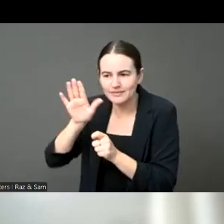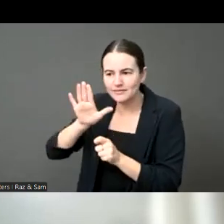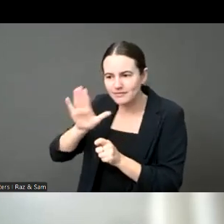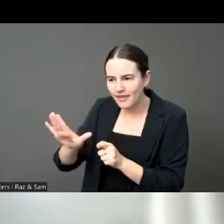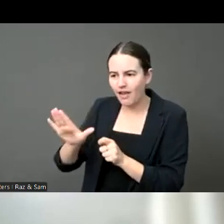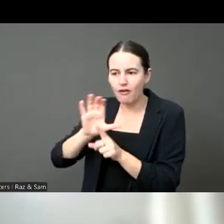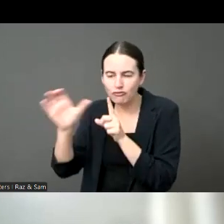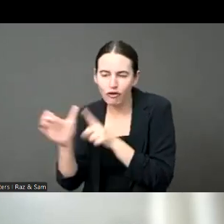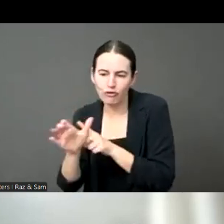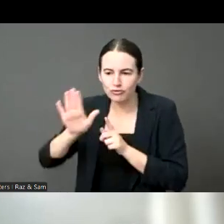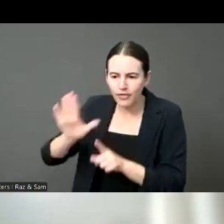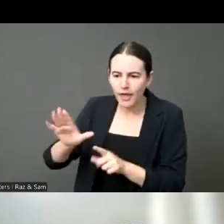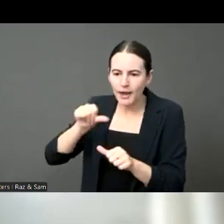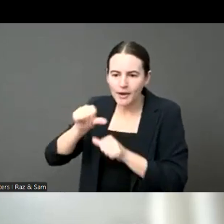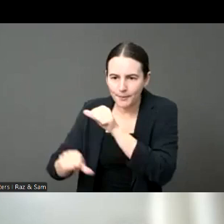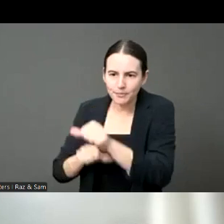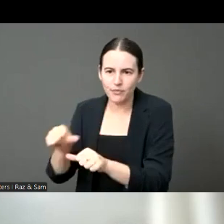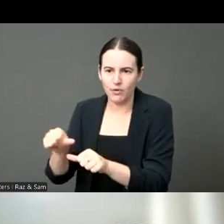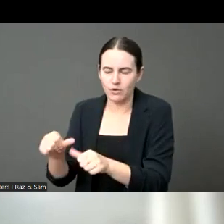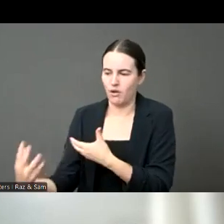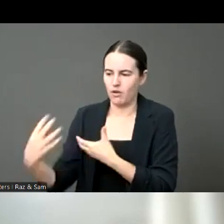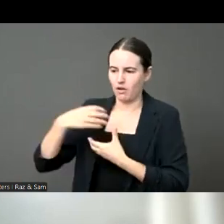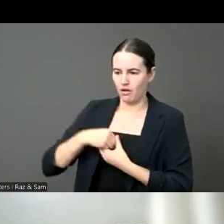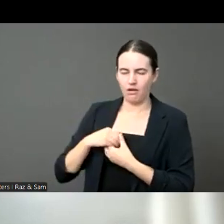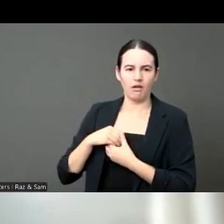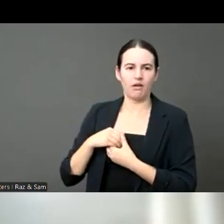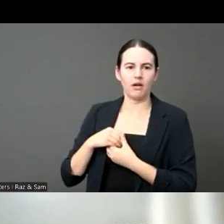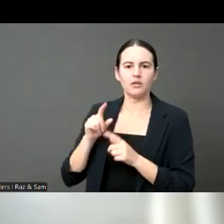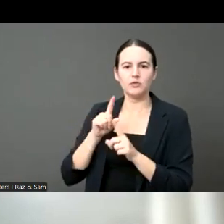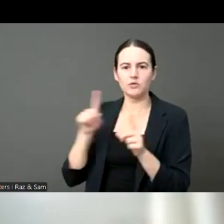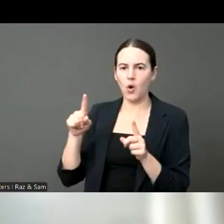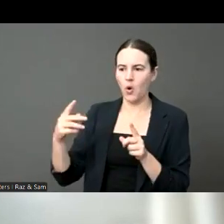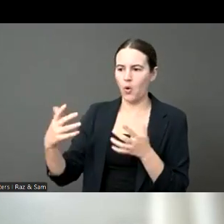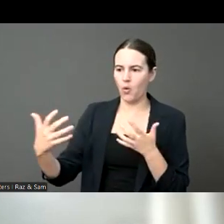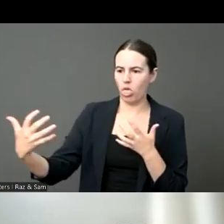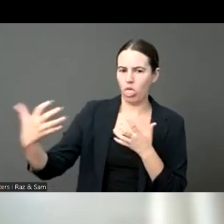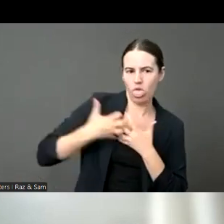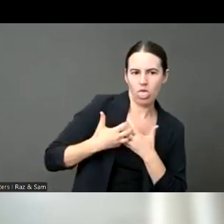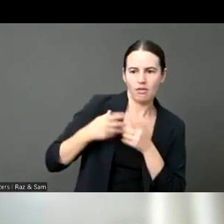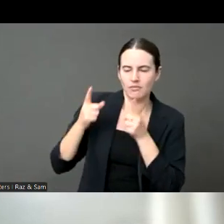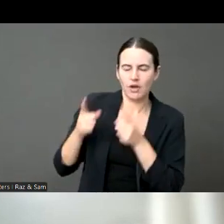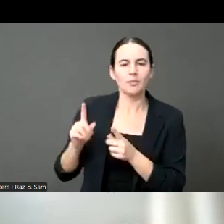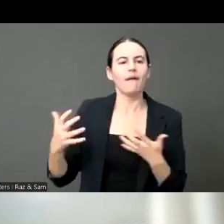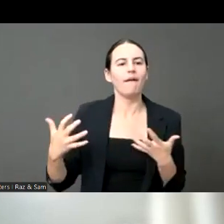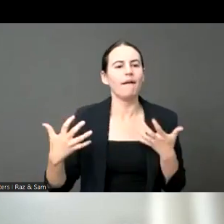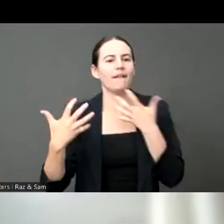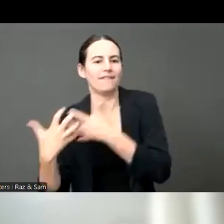eles conduzem para fazer isso e agir também de uma forma respeitosa com o que eles